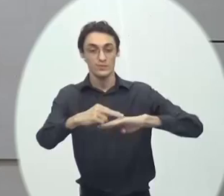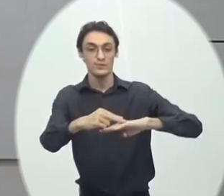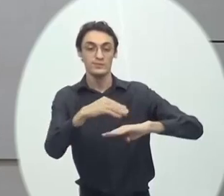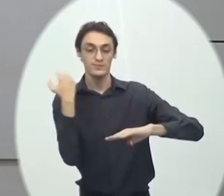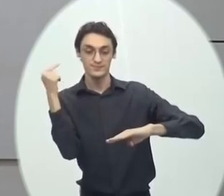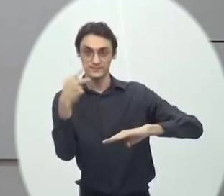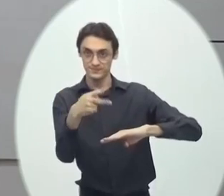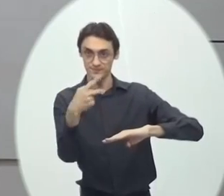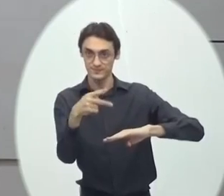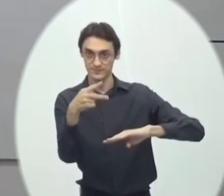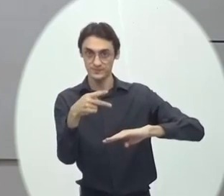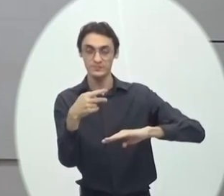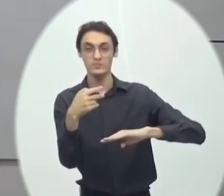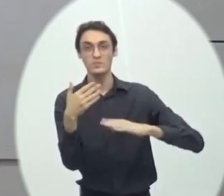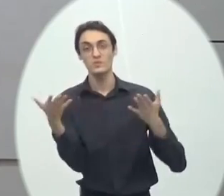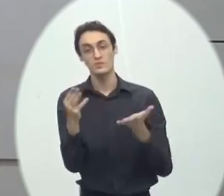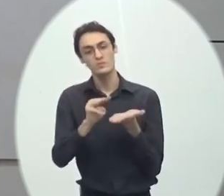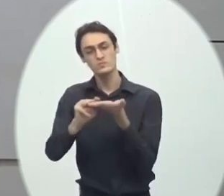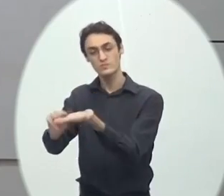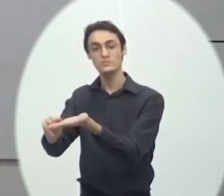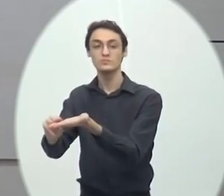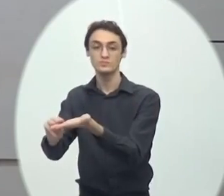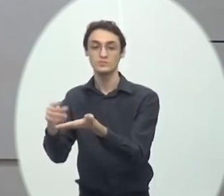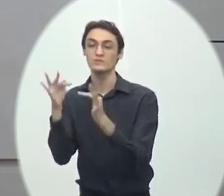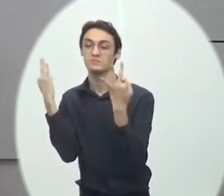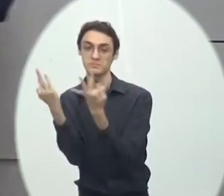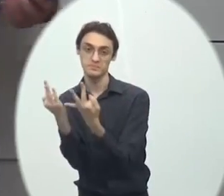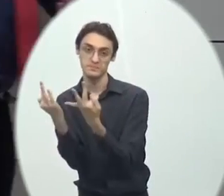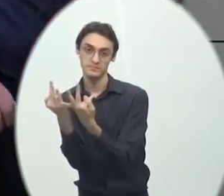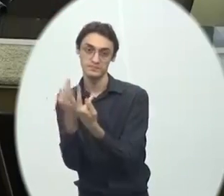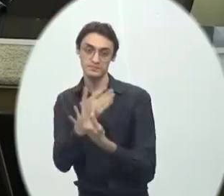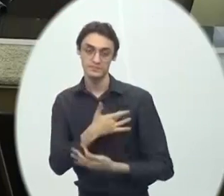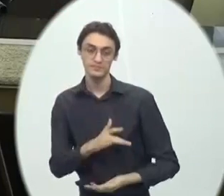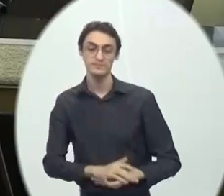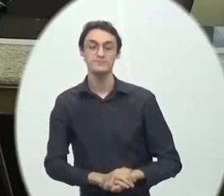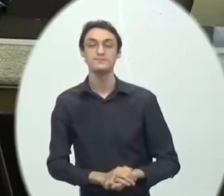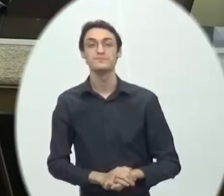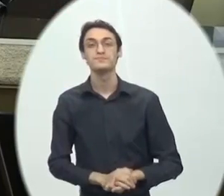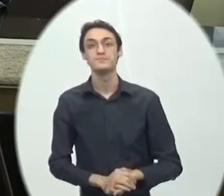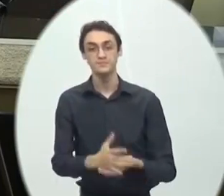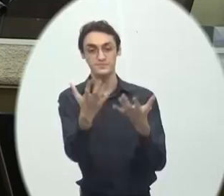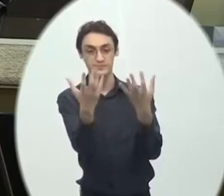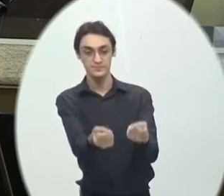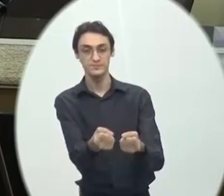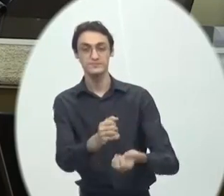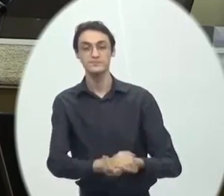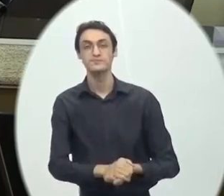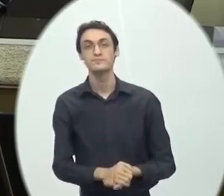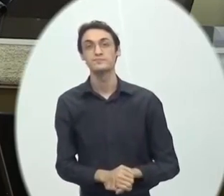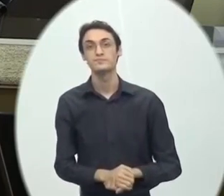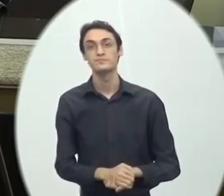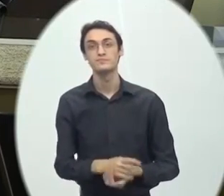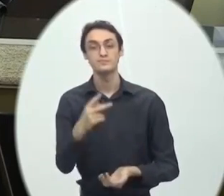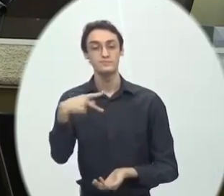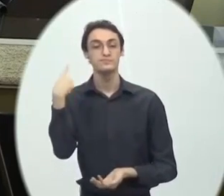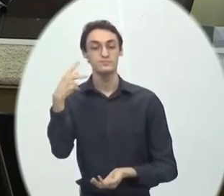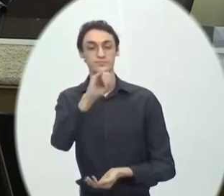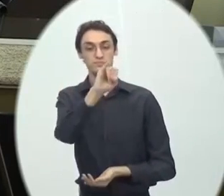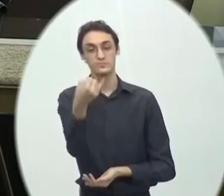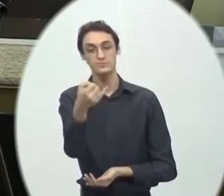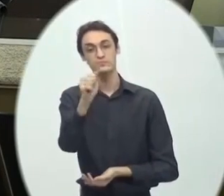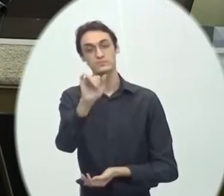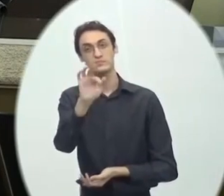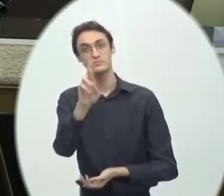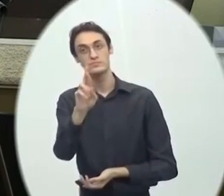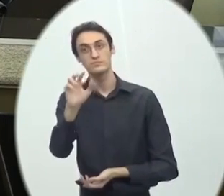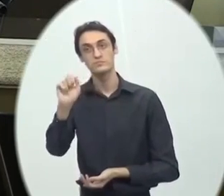encaminhar um telegrama de condolências à família. Será atendido, vereador. Com a palavra, vereador Jair Augusto Alexandre.